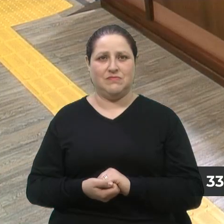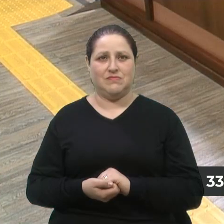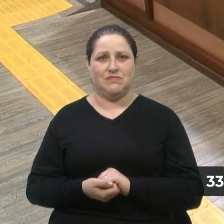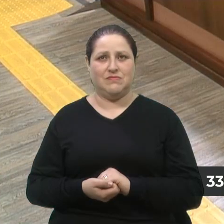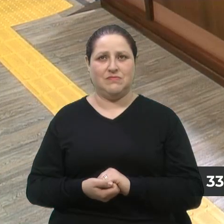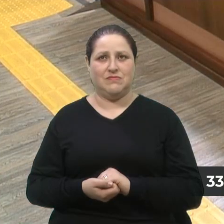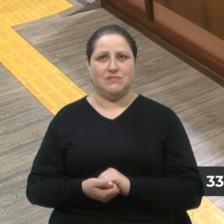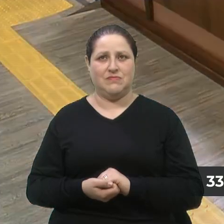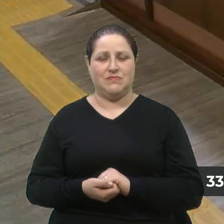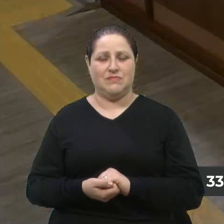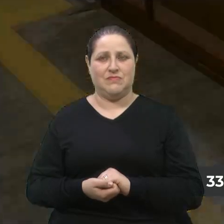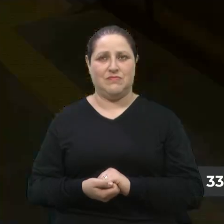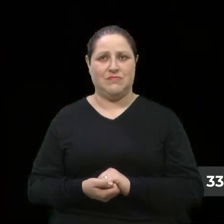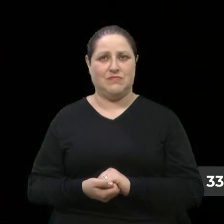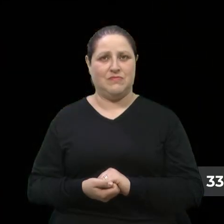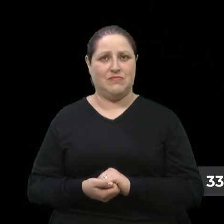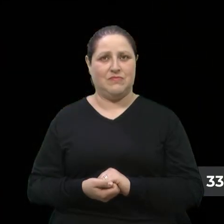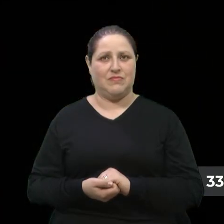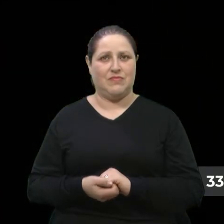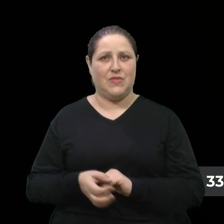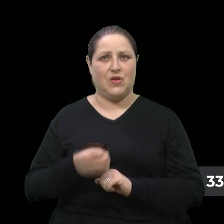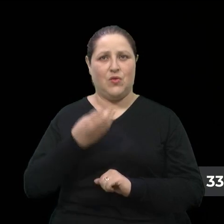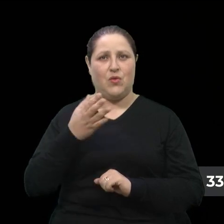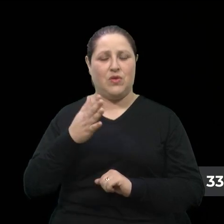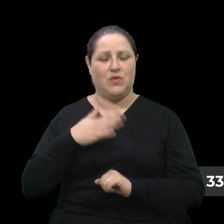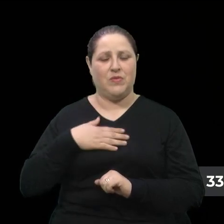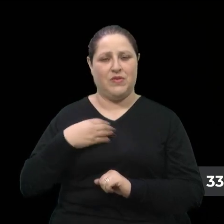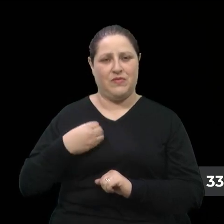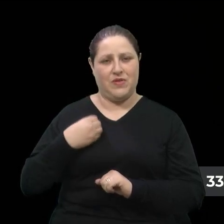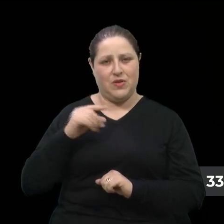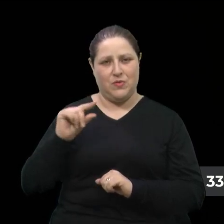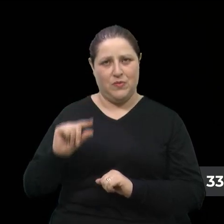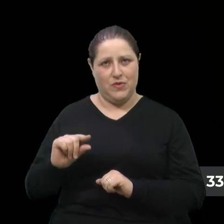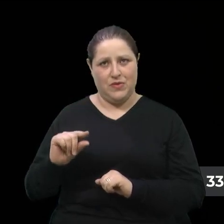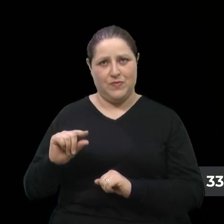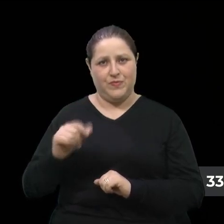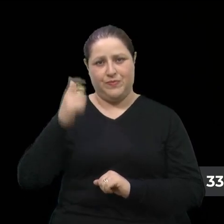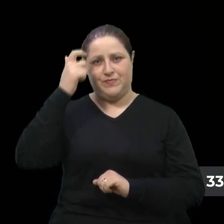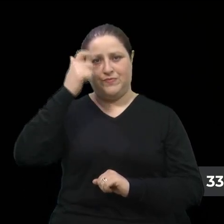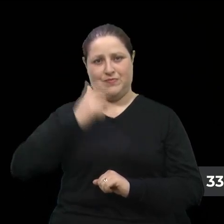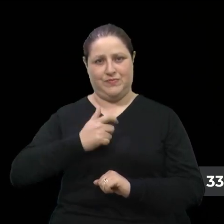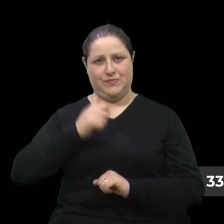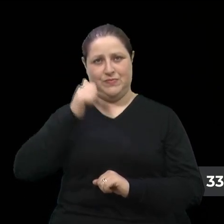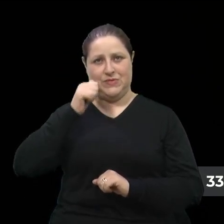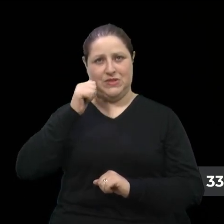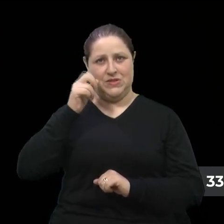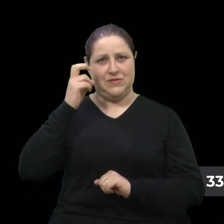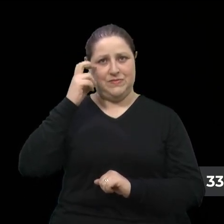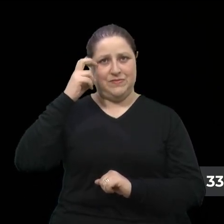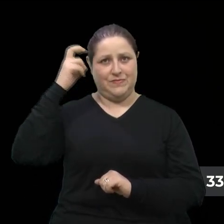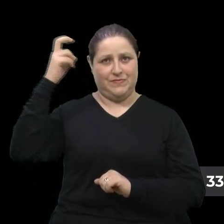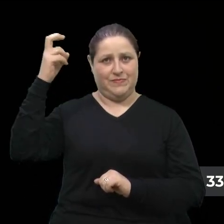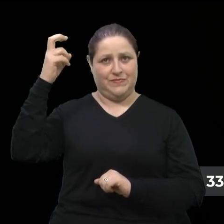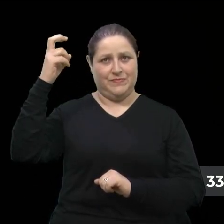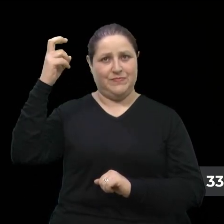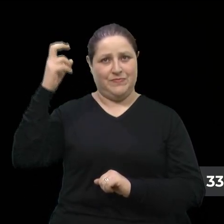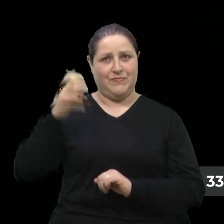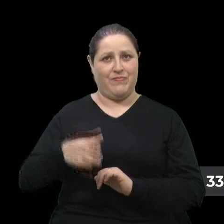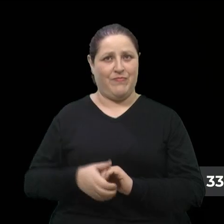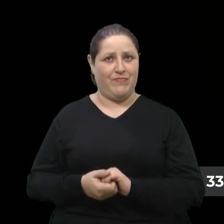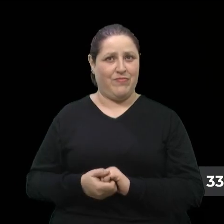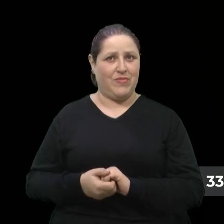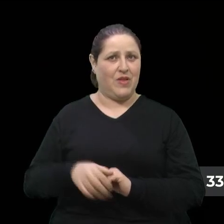Para começar, vou contar um pouquinho sobre mim e como é ser uma menina com altas habilidades e superdotação. Desde que eu me